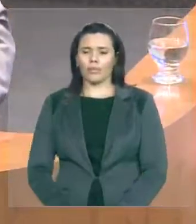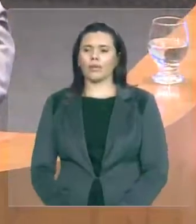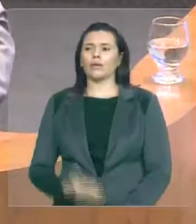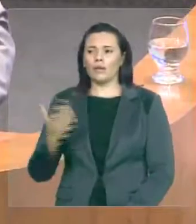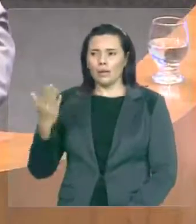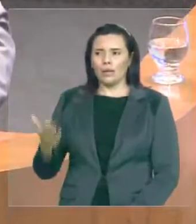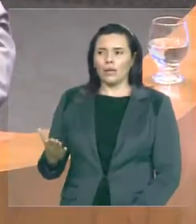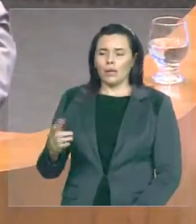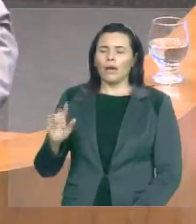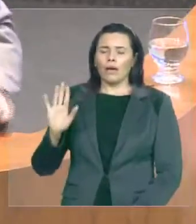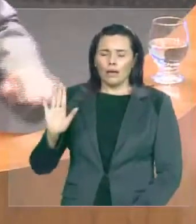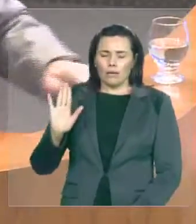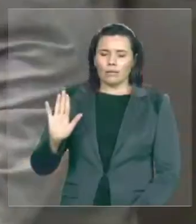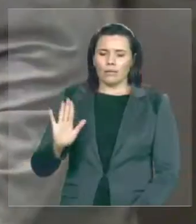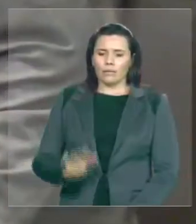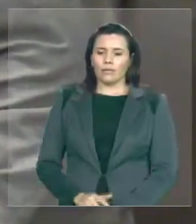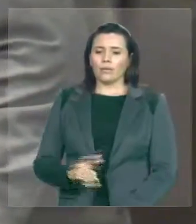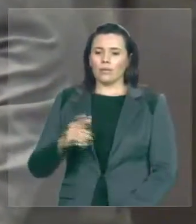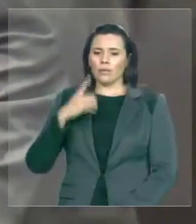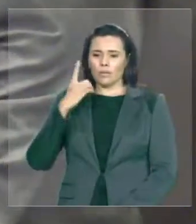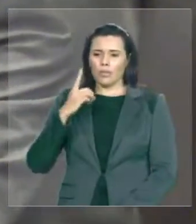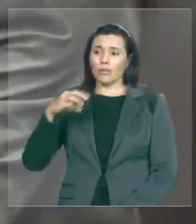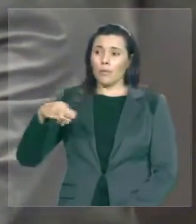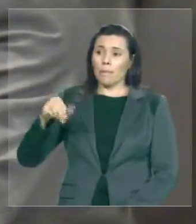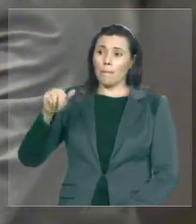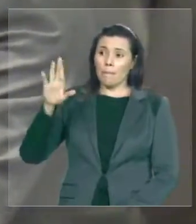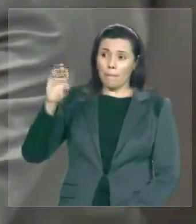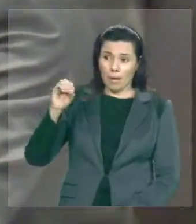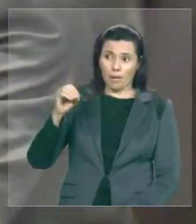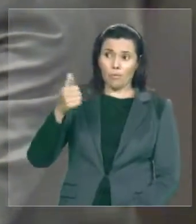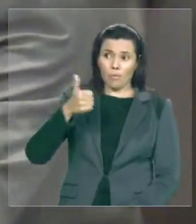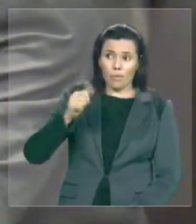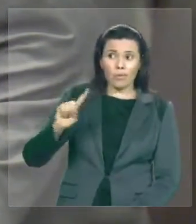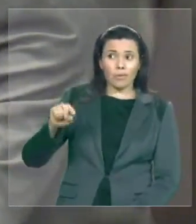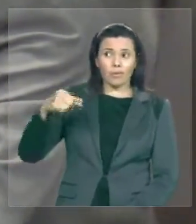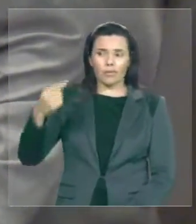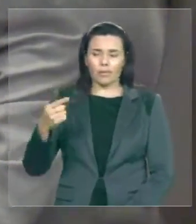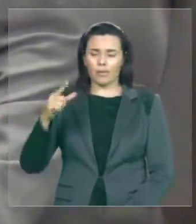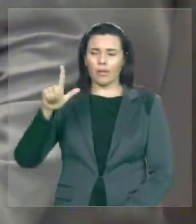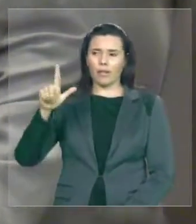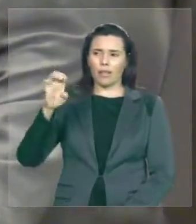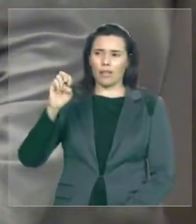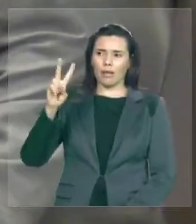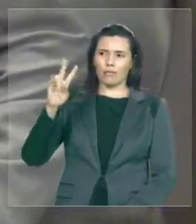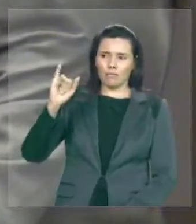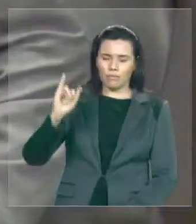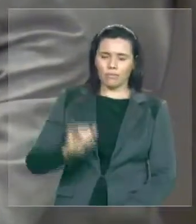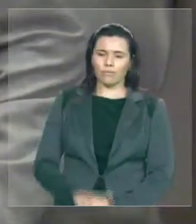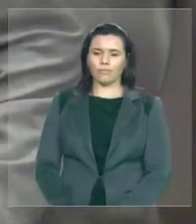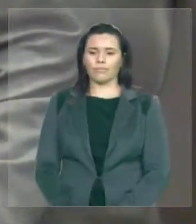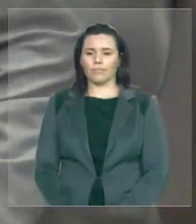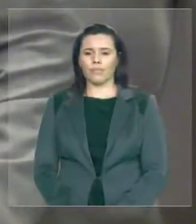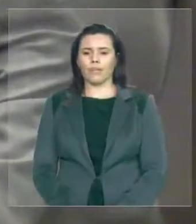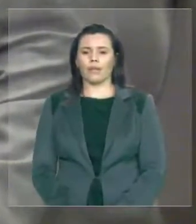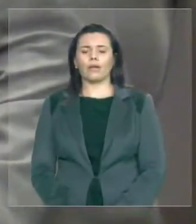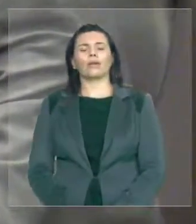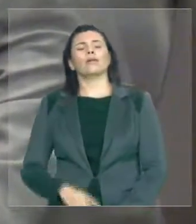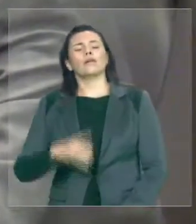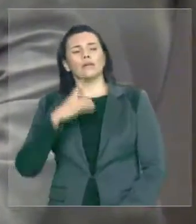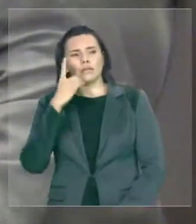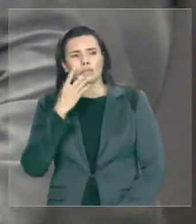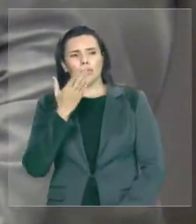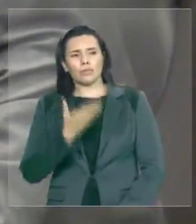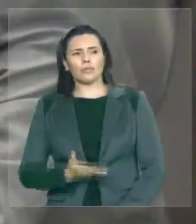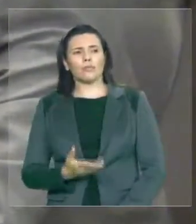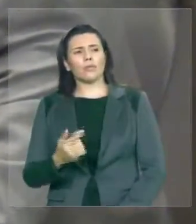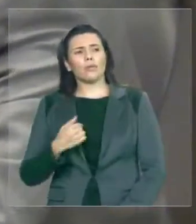Pontes. Deputado Edivaldo, apenas para reforçar este encorajamento que o prefeito